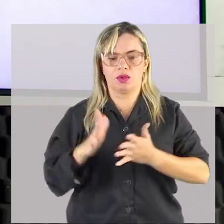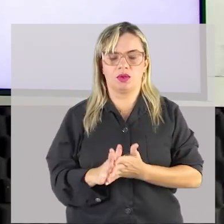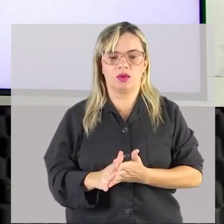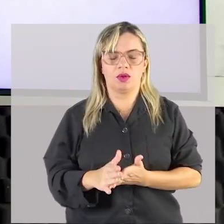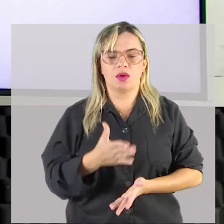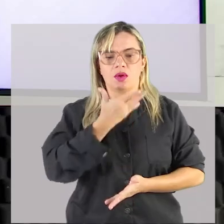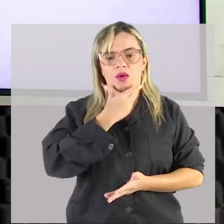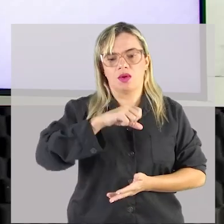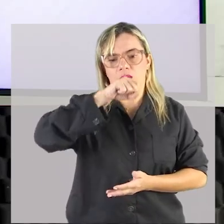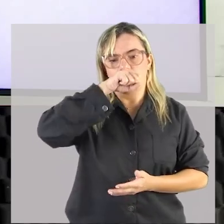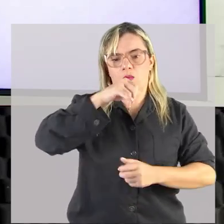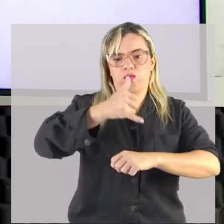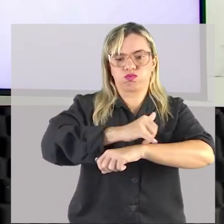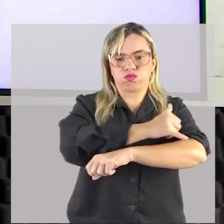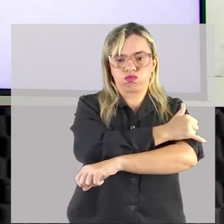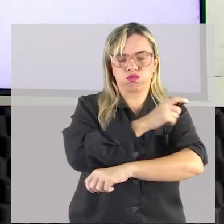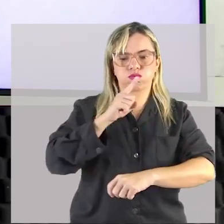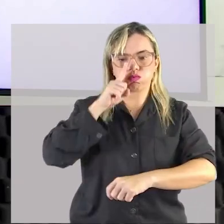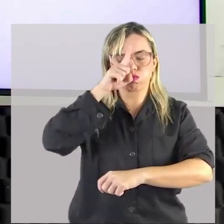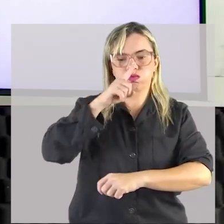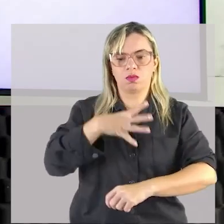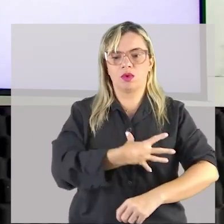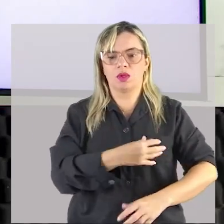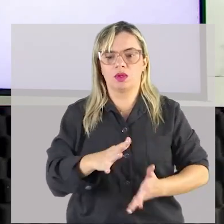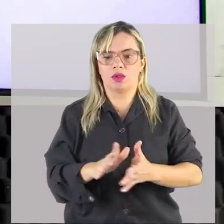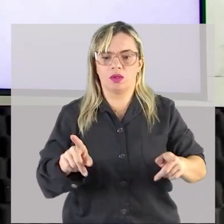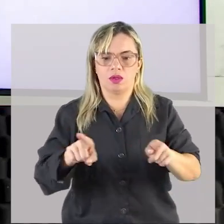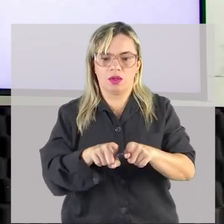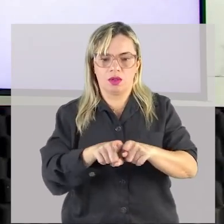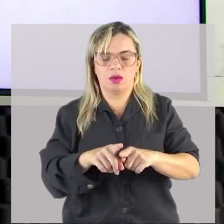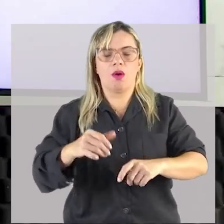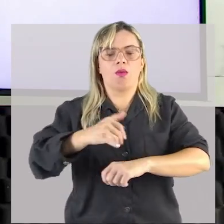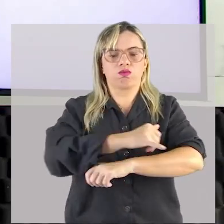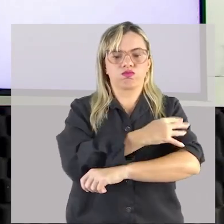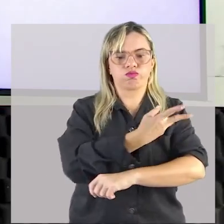obeso, o risco do filho também ser obeso é de 40%.